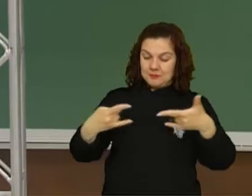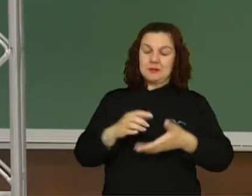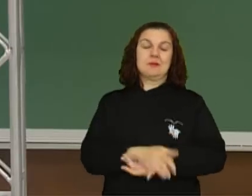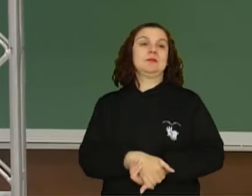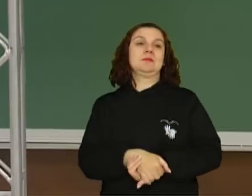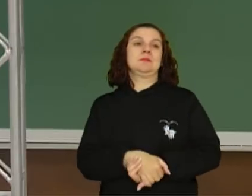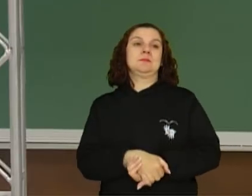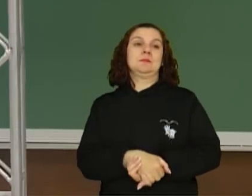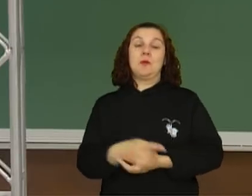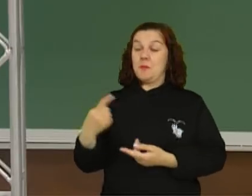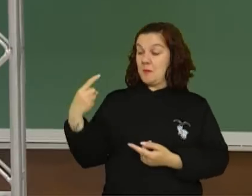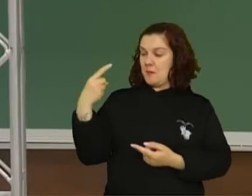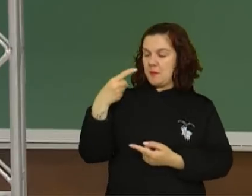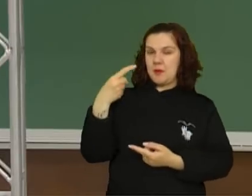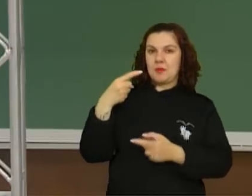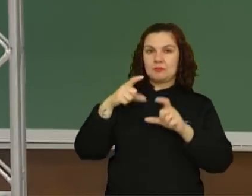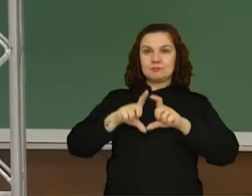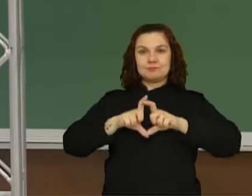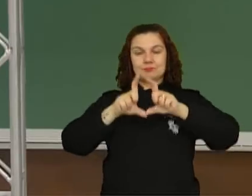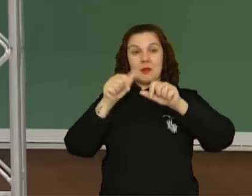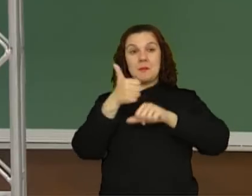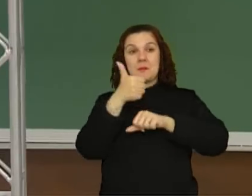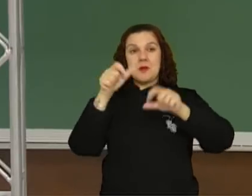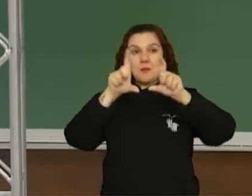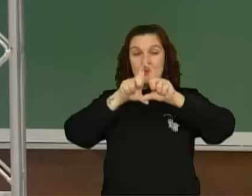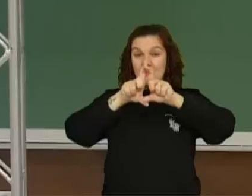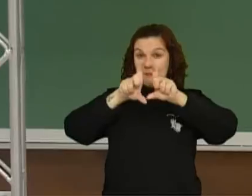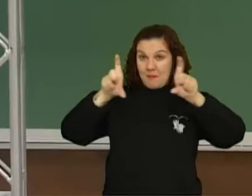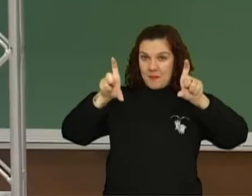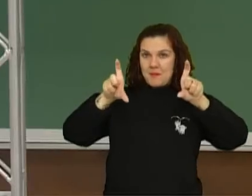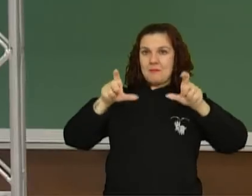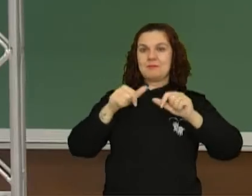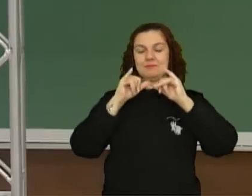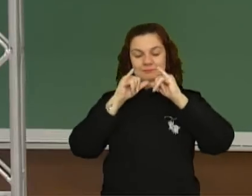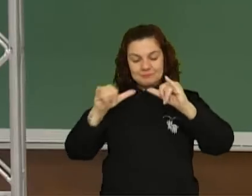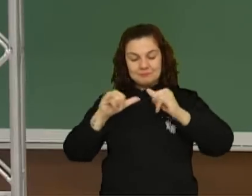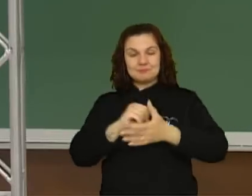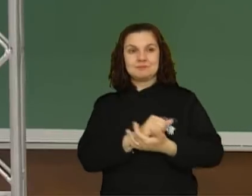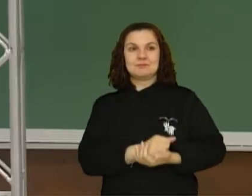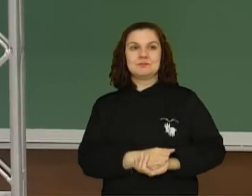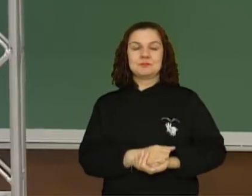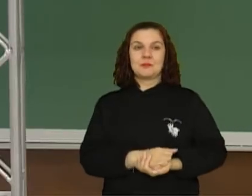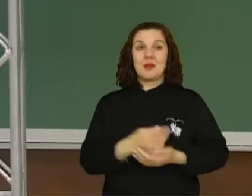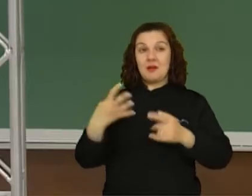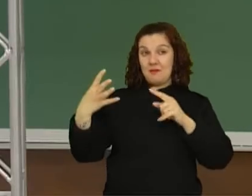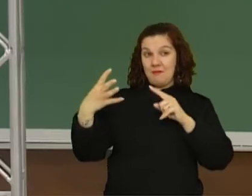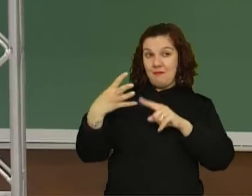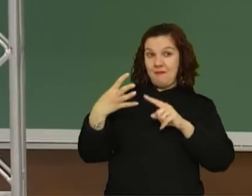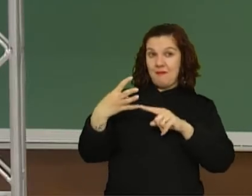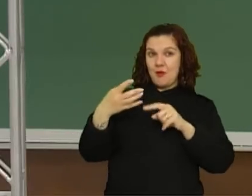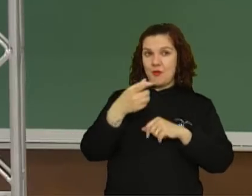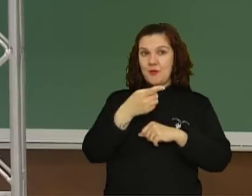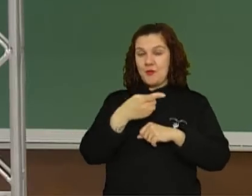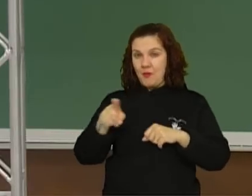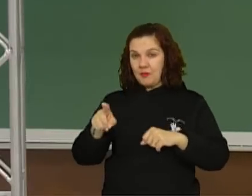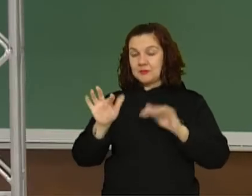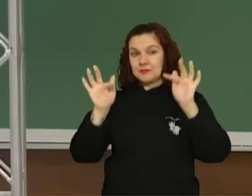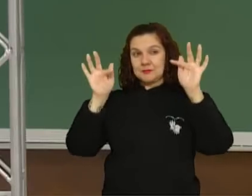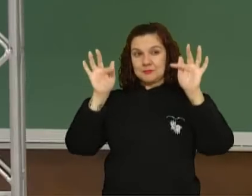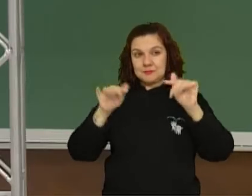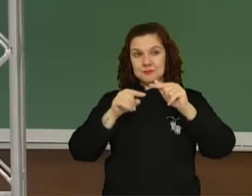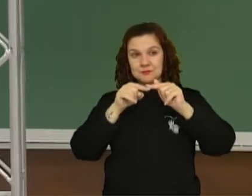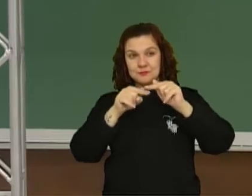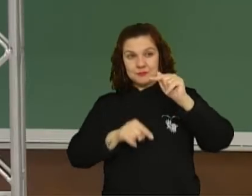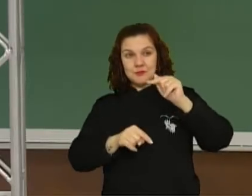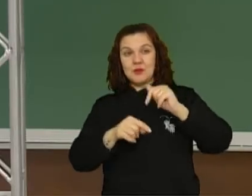boleto. a lead, primeiro parágrafo da notícia. E, é claro, o corpo da notícia,